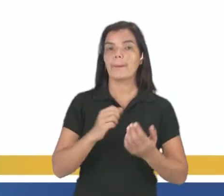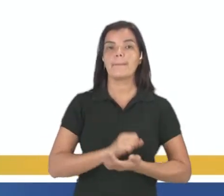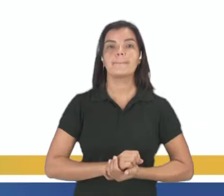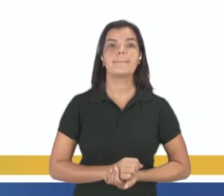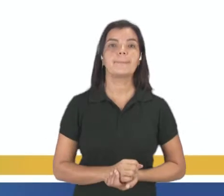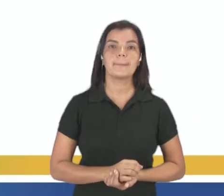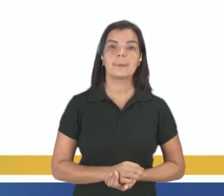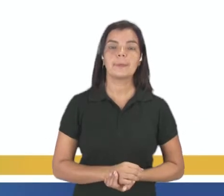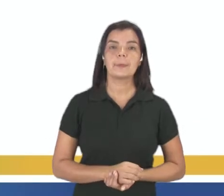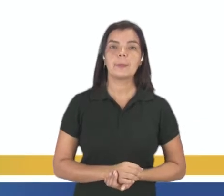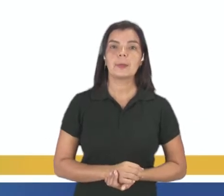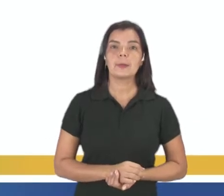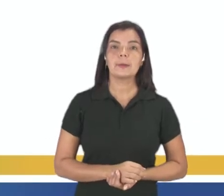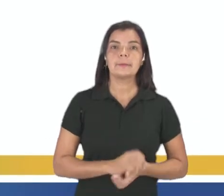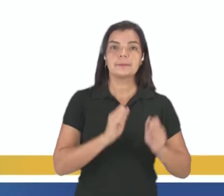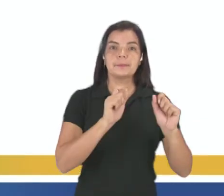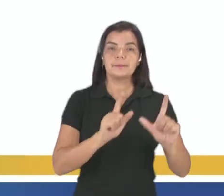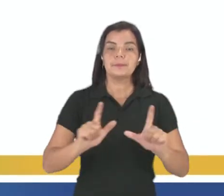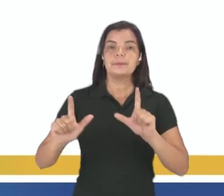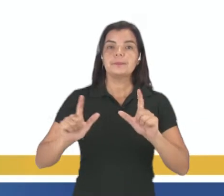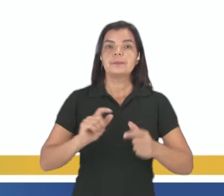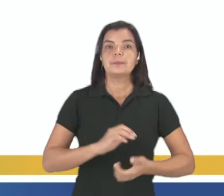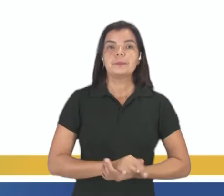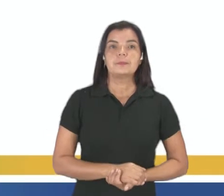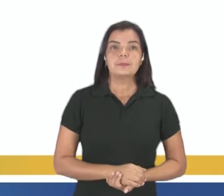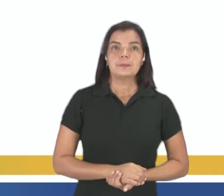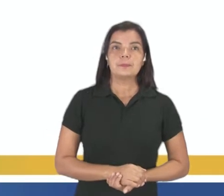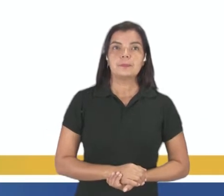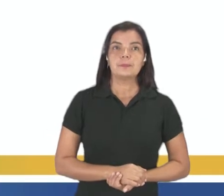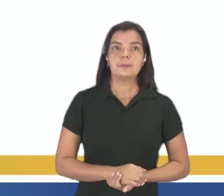manda, ok? Vamos para o próximo slide.